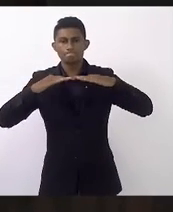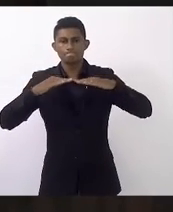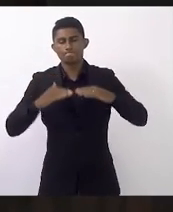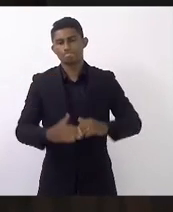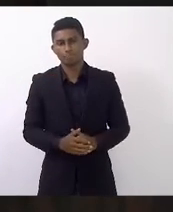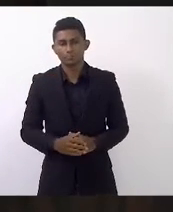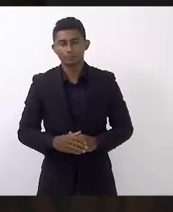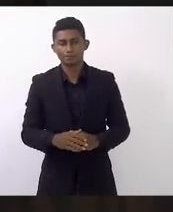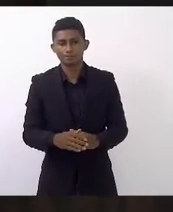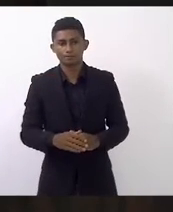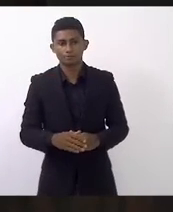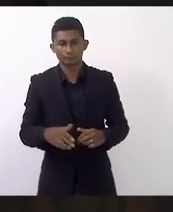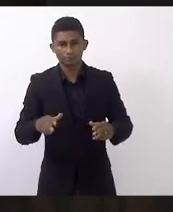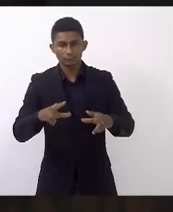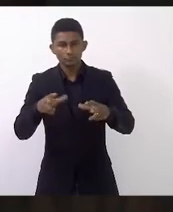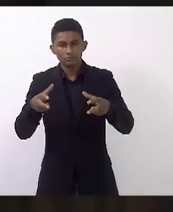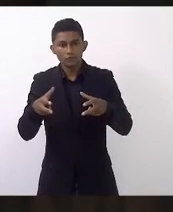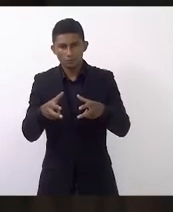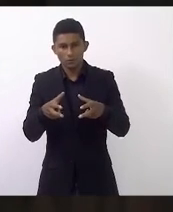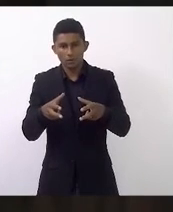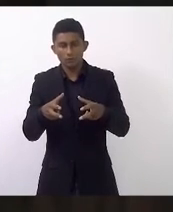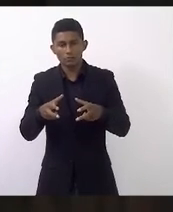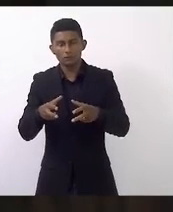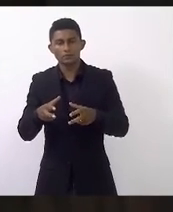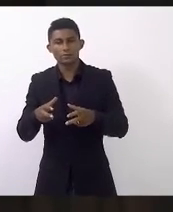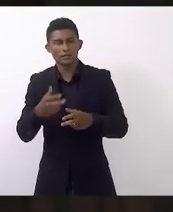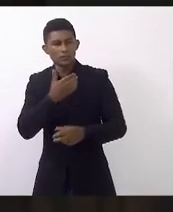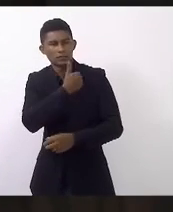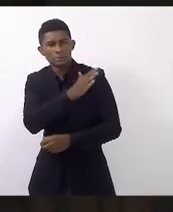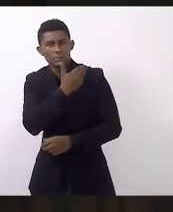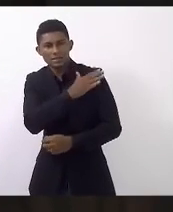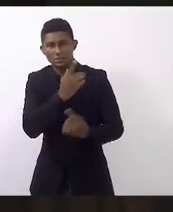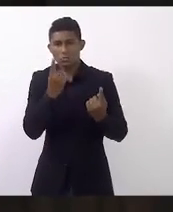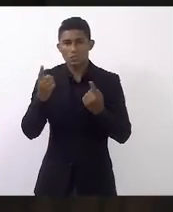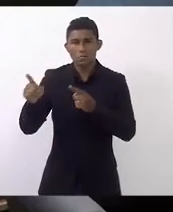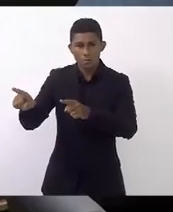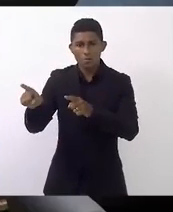Pela Comissão de Combate às Discriminações, deputado Carlos Mink.